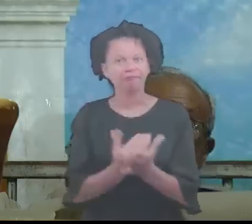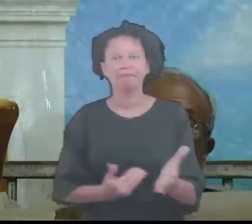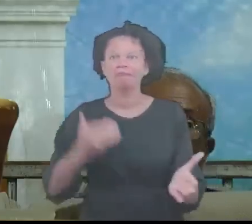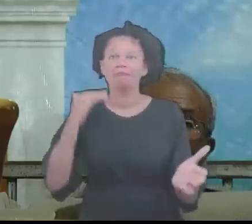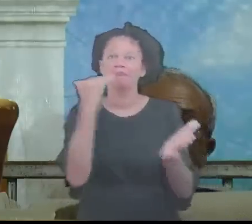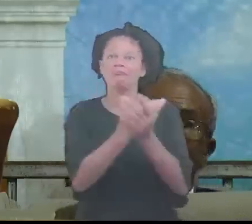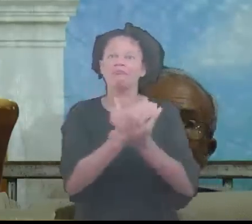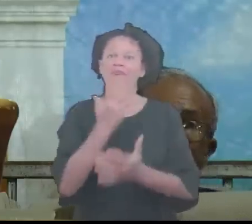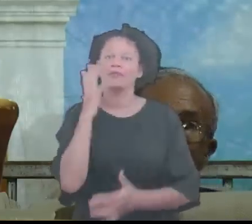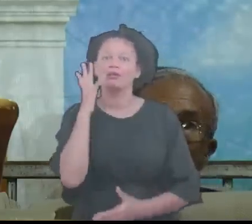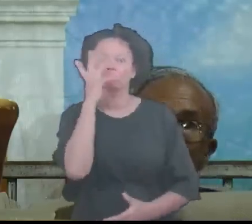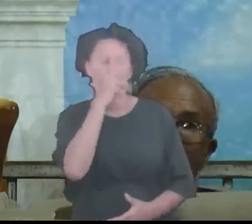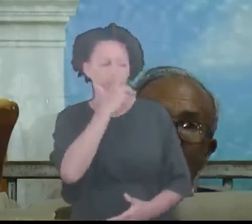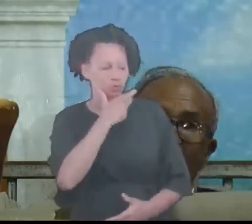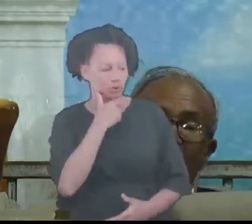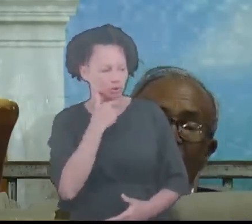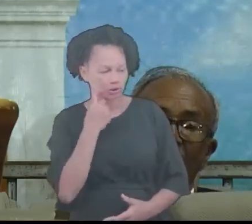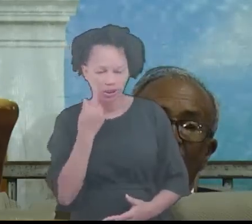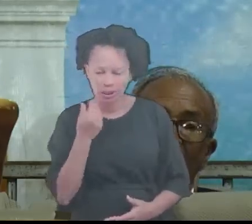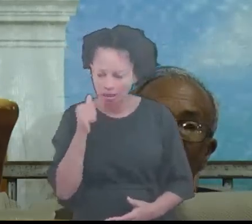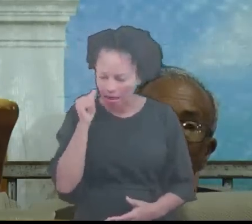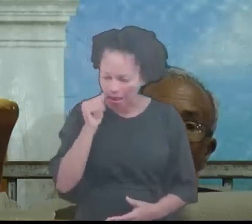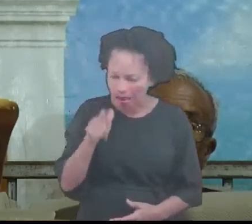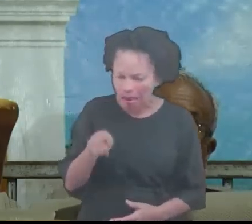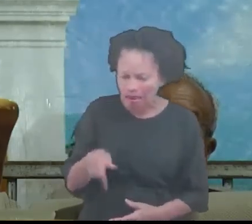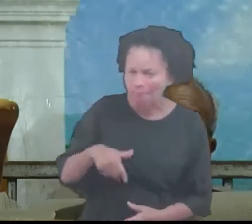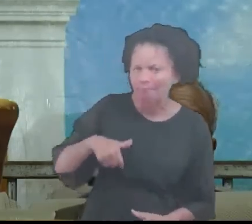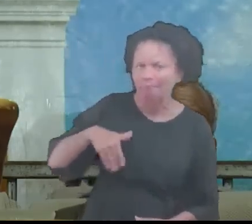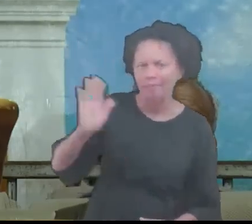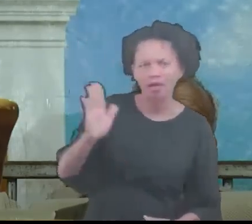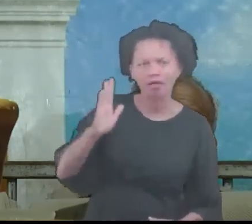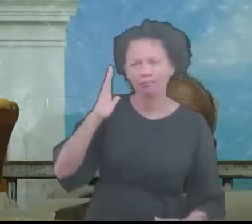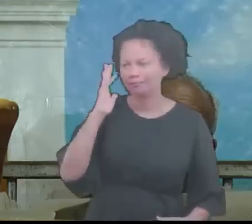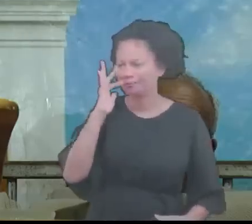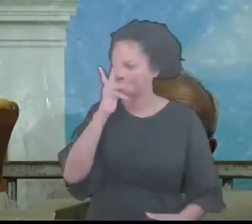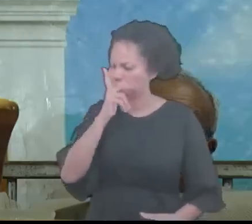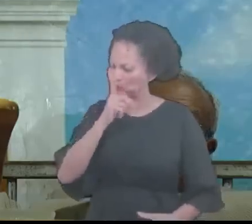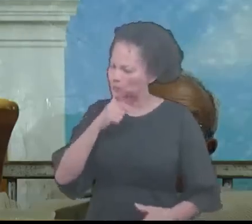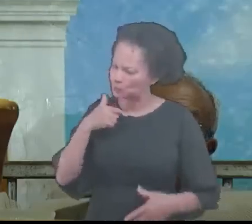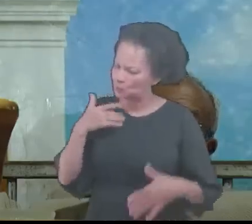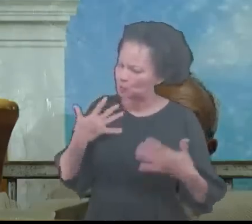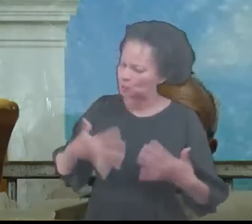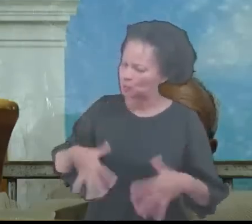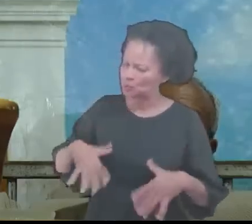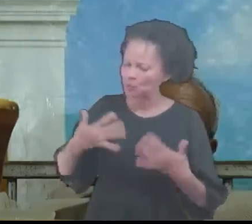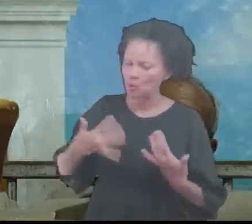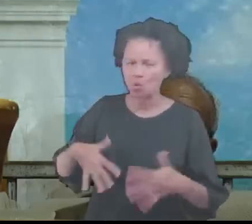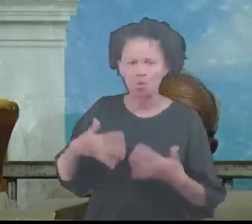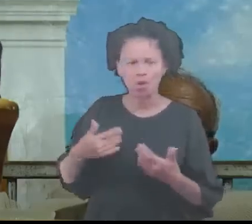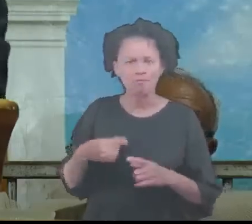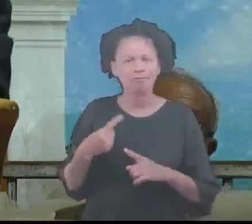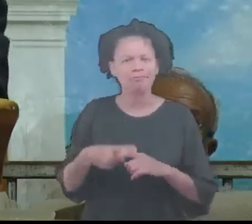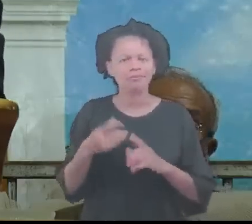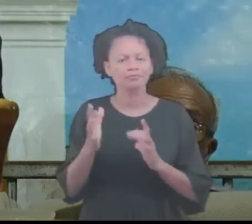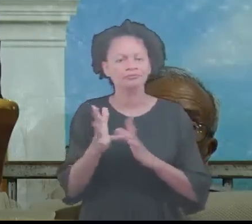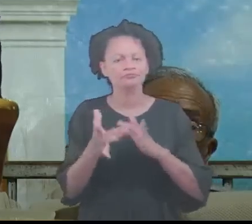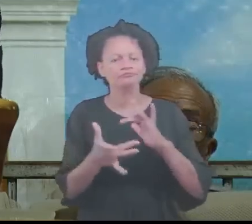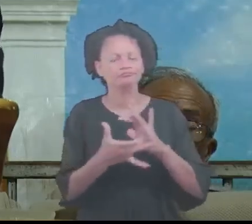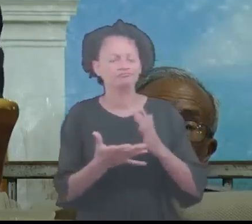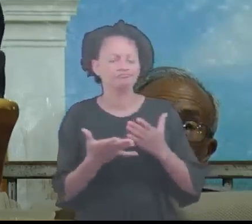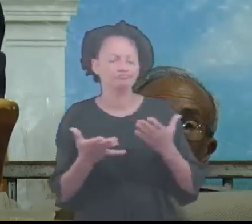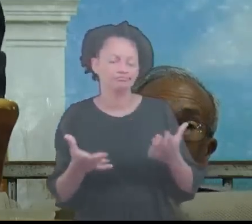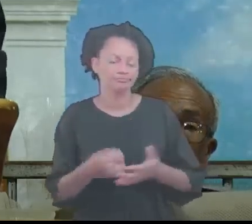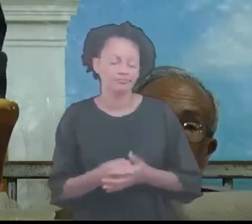nunca. Ela está mais bonita do que nunca. Porque Jesus,